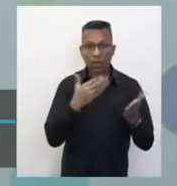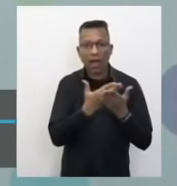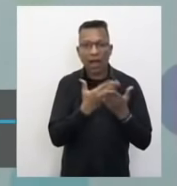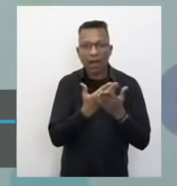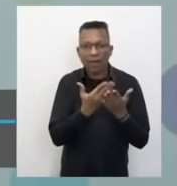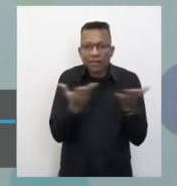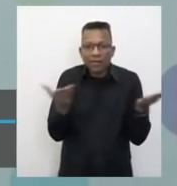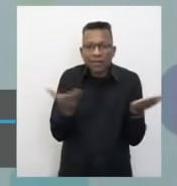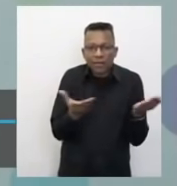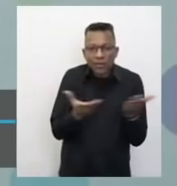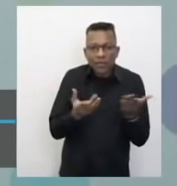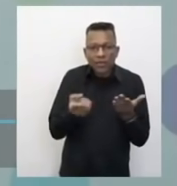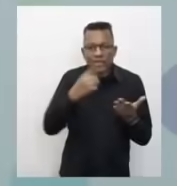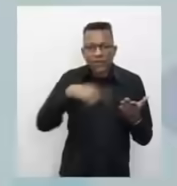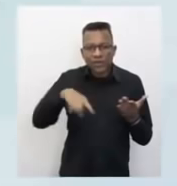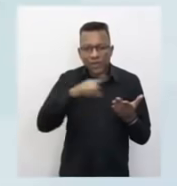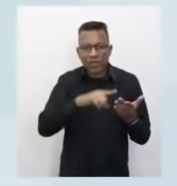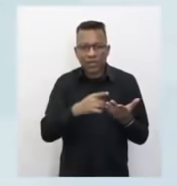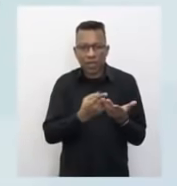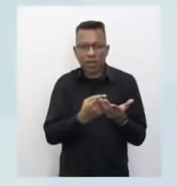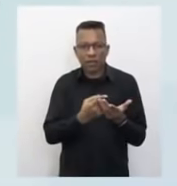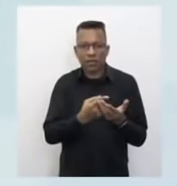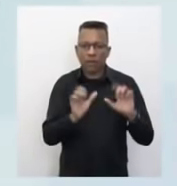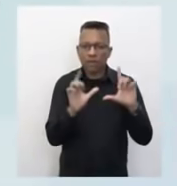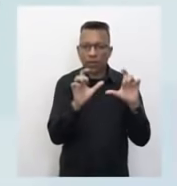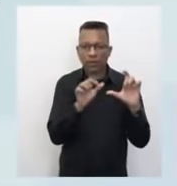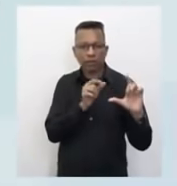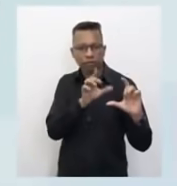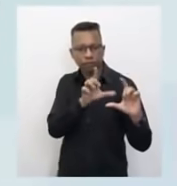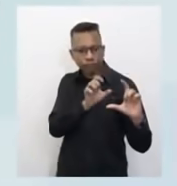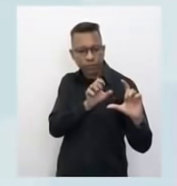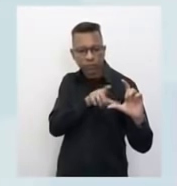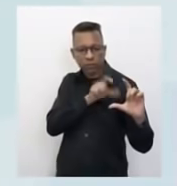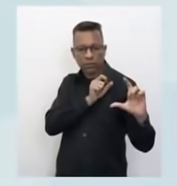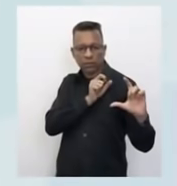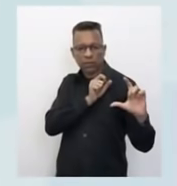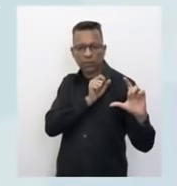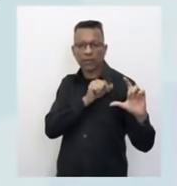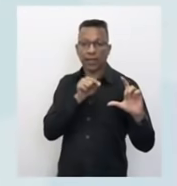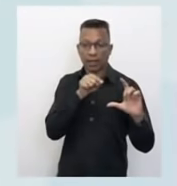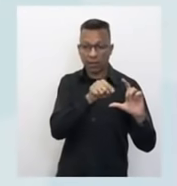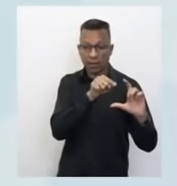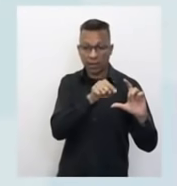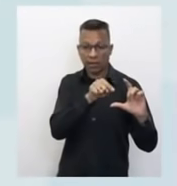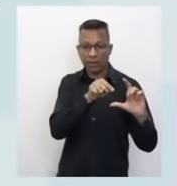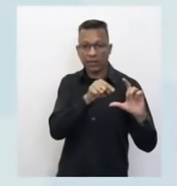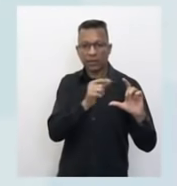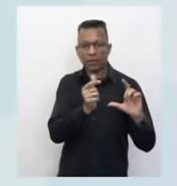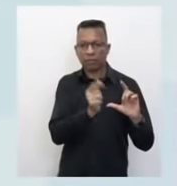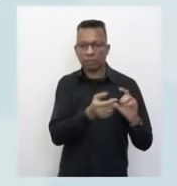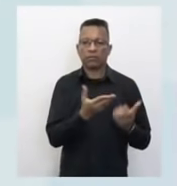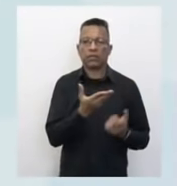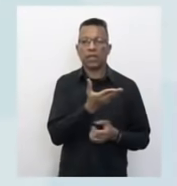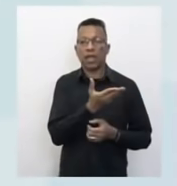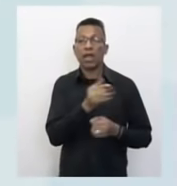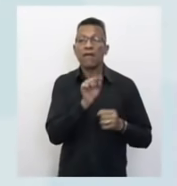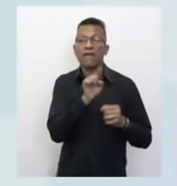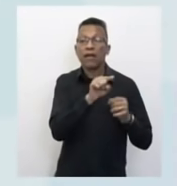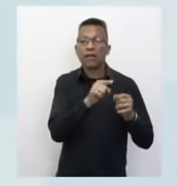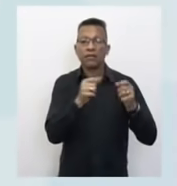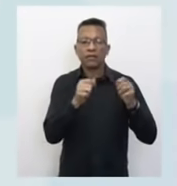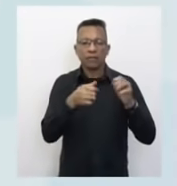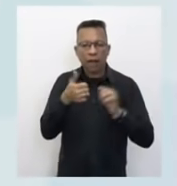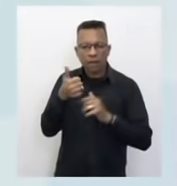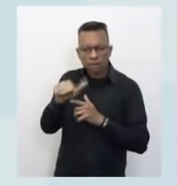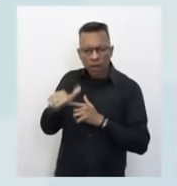agora tem um QR Code, pode colocar aí na tela para eles, que eles vão fazer a